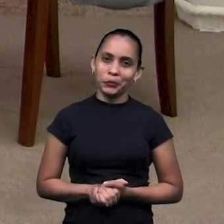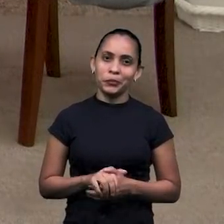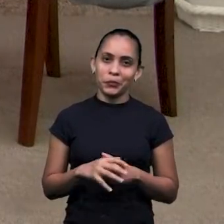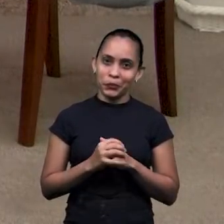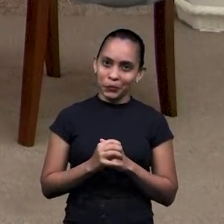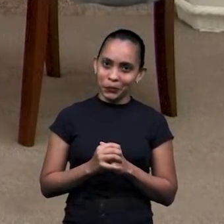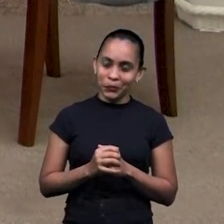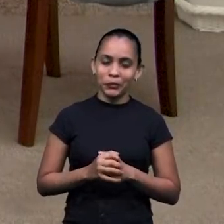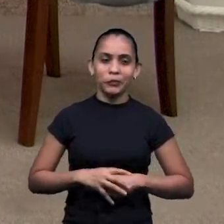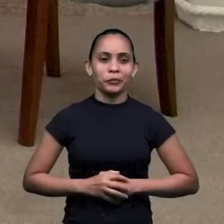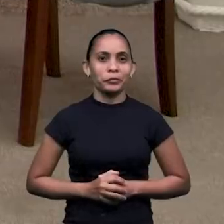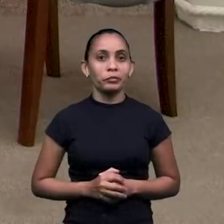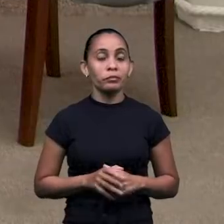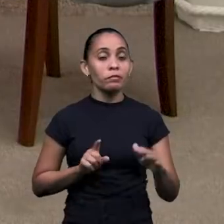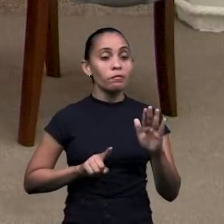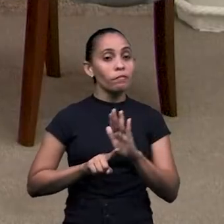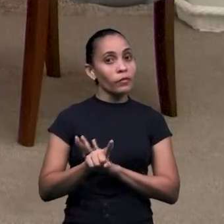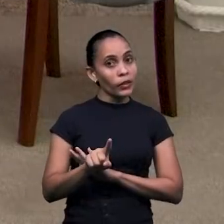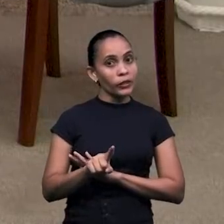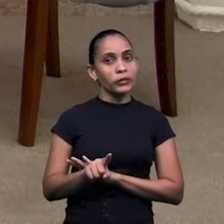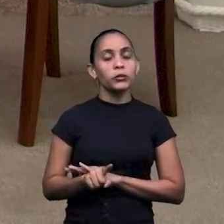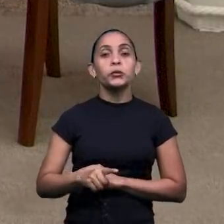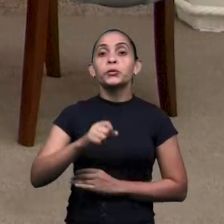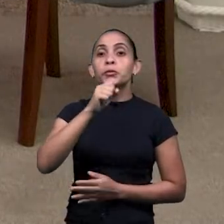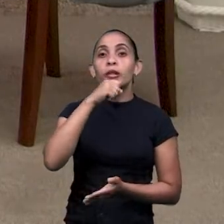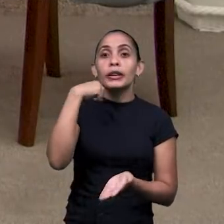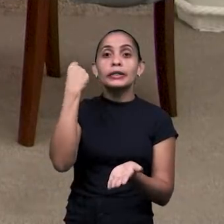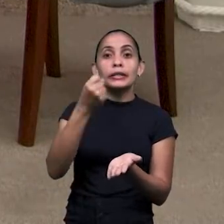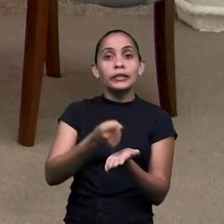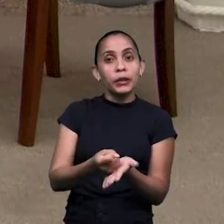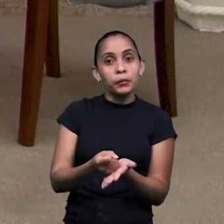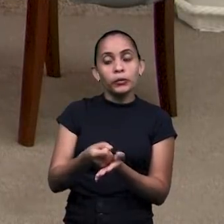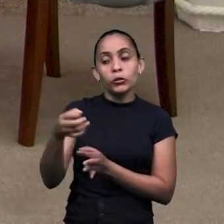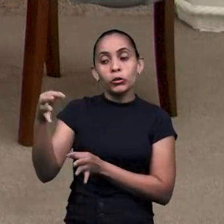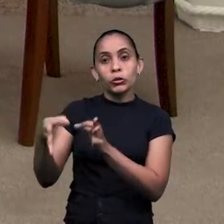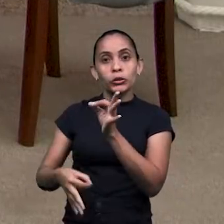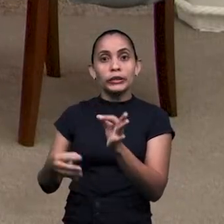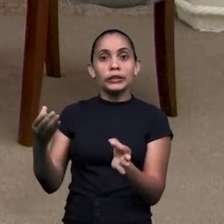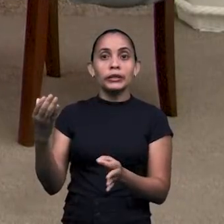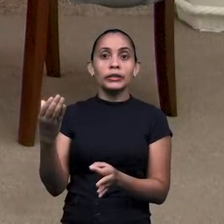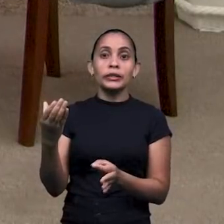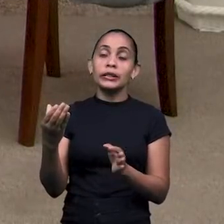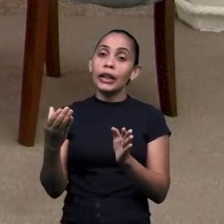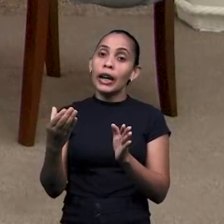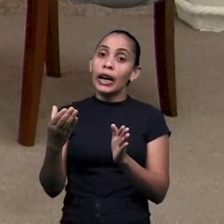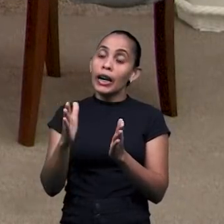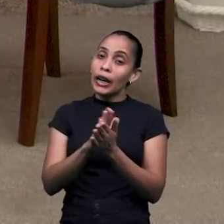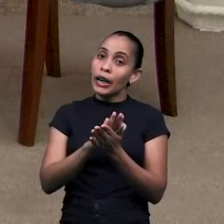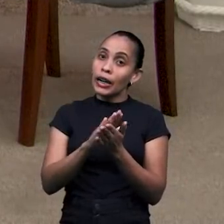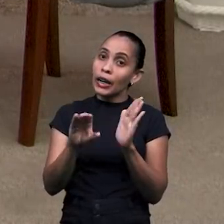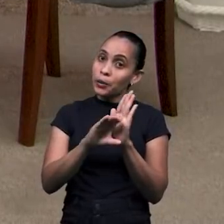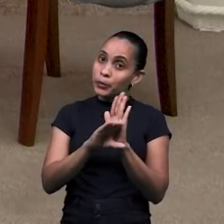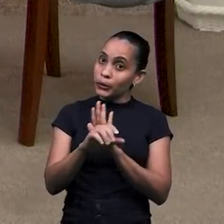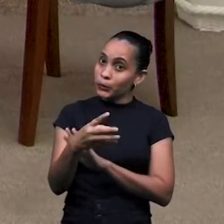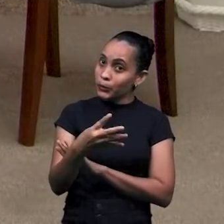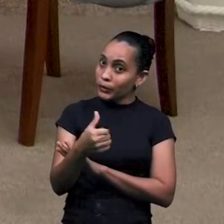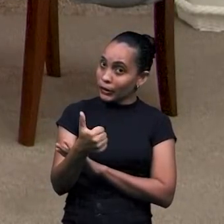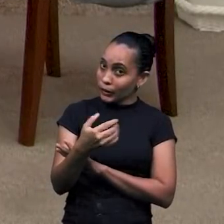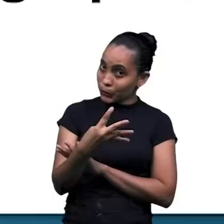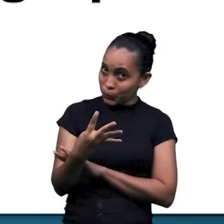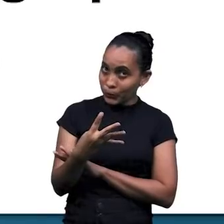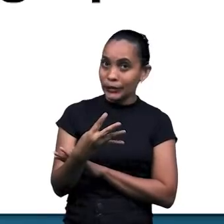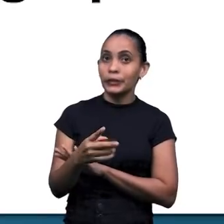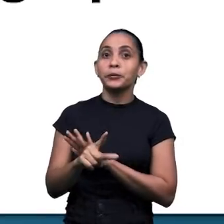Amém. Vamos lá. A pergunta diz assim: no Velho Testamento, em Juízes, capítulo 14, versos de 12 a